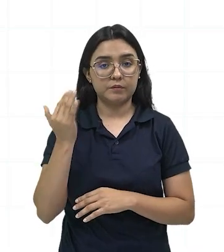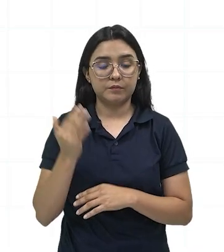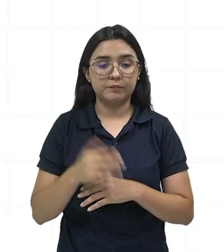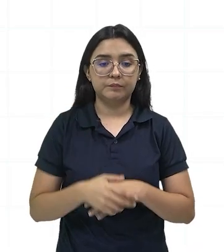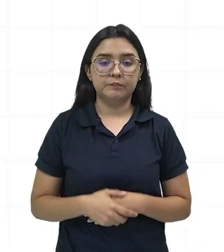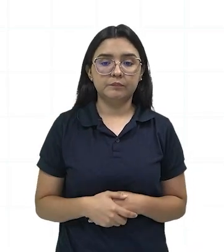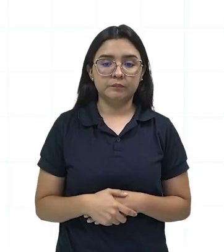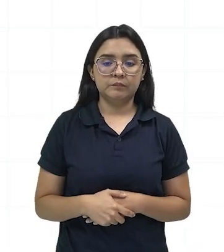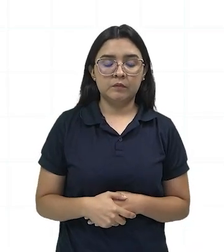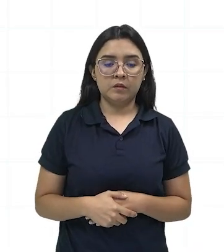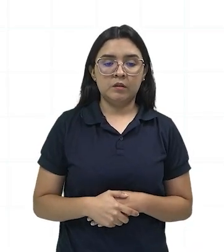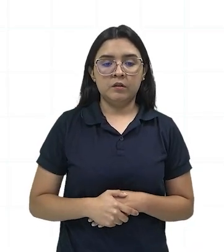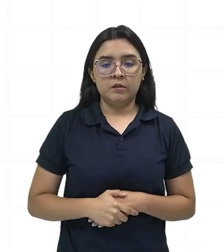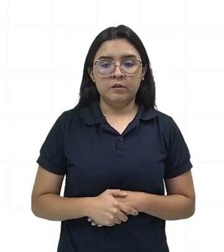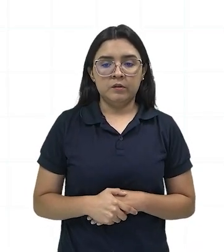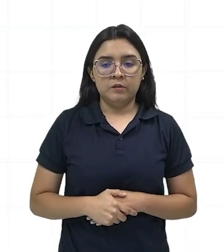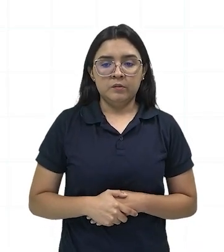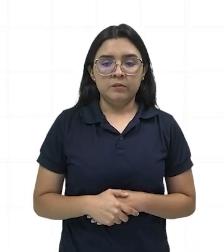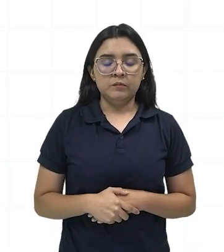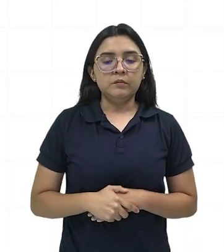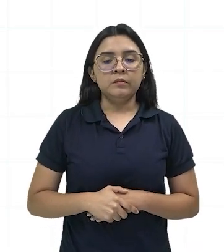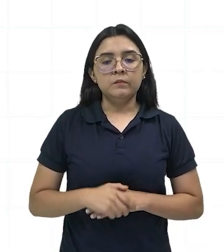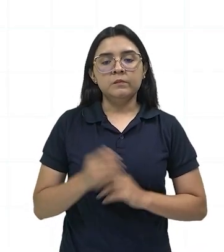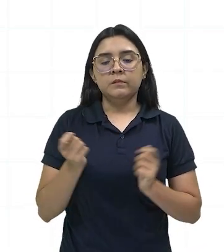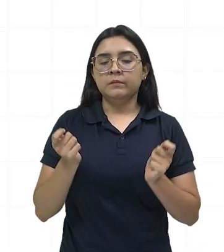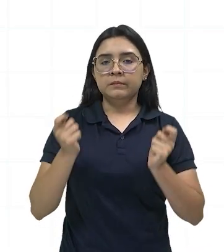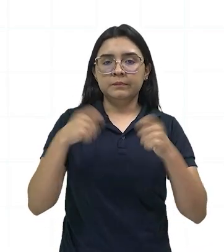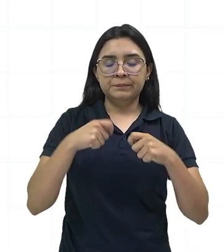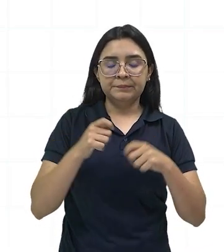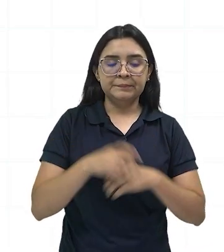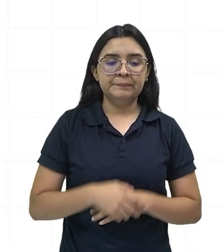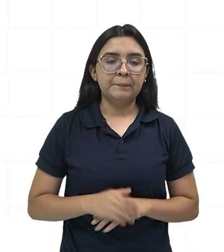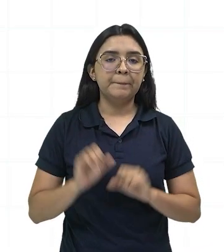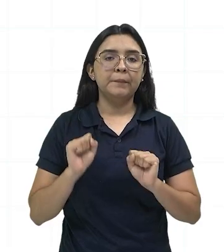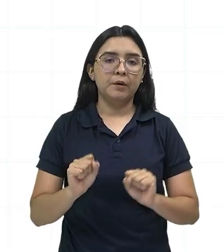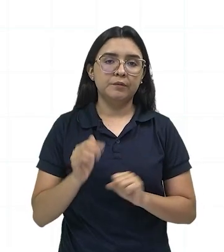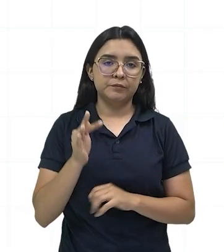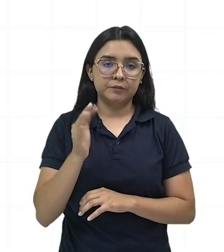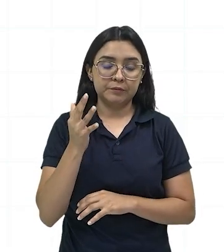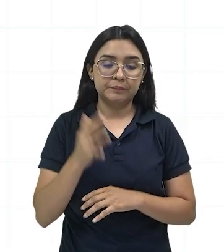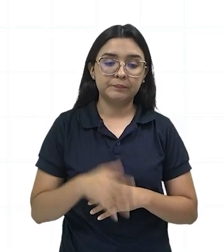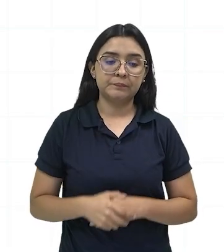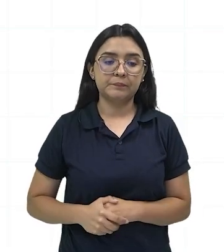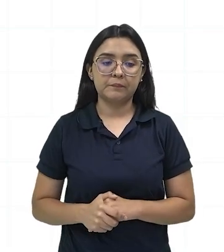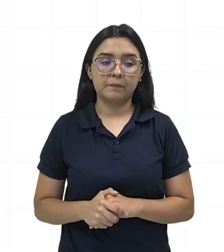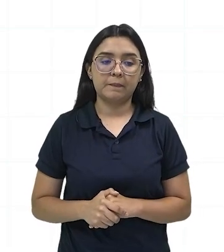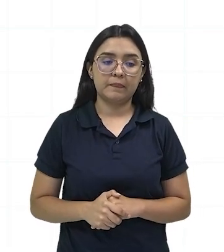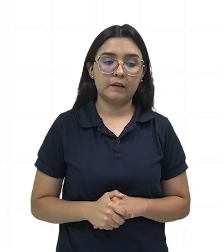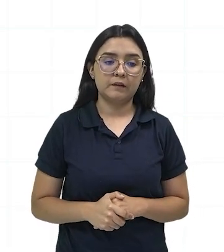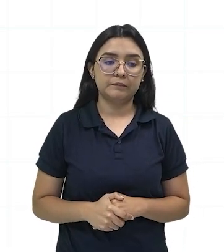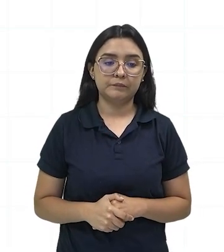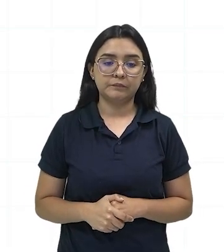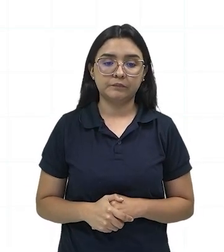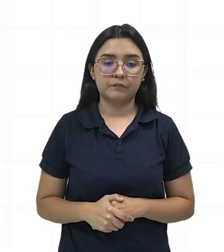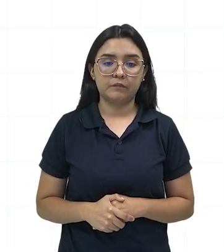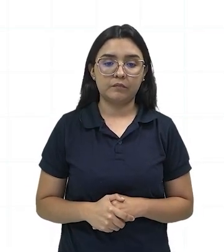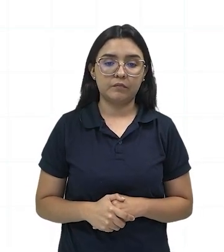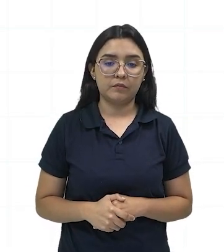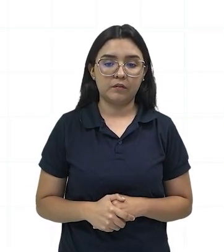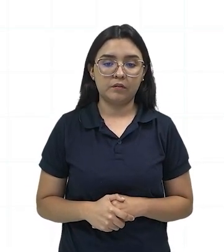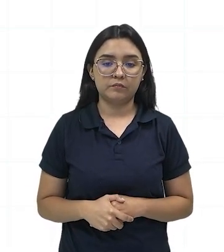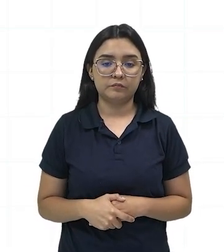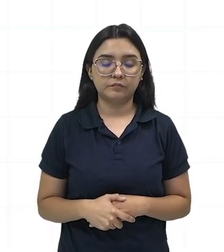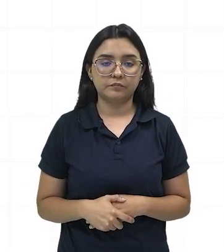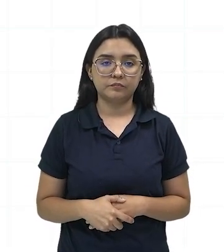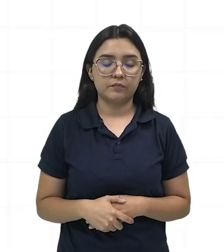como real. É a hipótese, né? Algo que pode acontecer, que eu recicle. Ainda que eu recicle, não